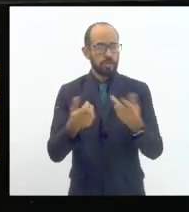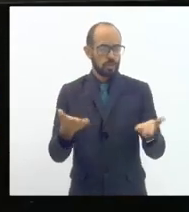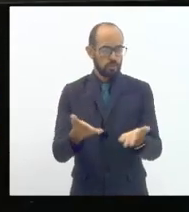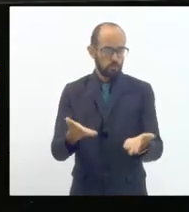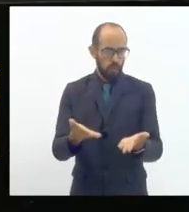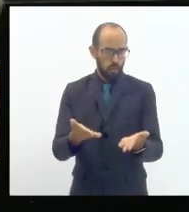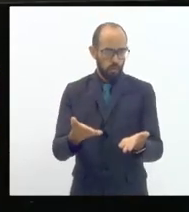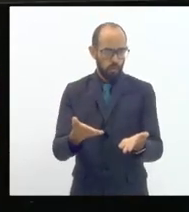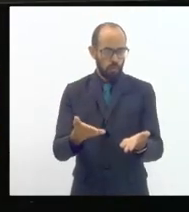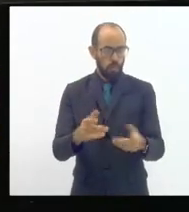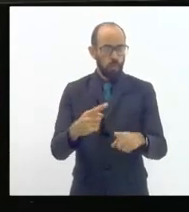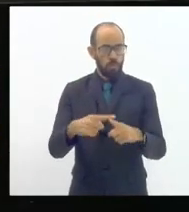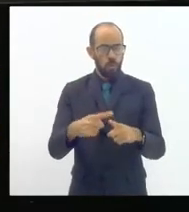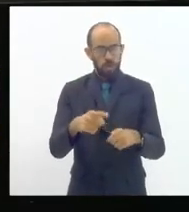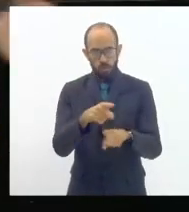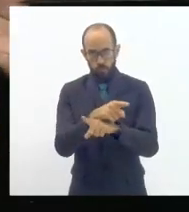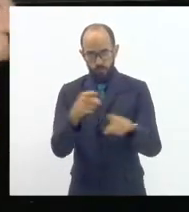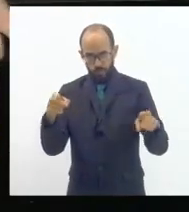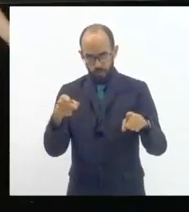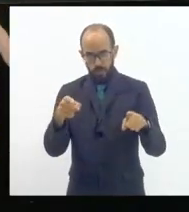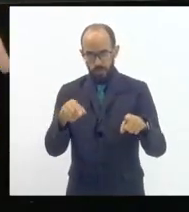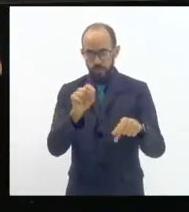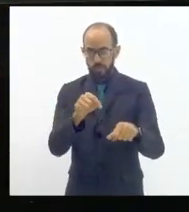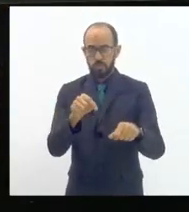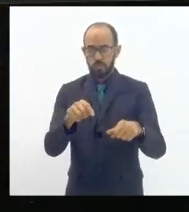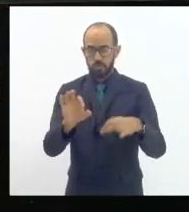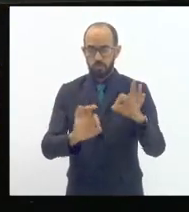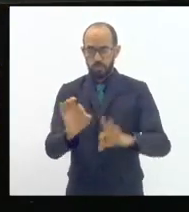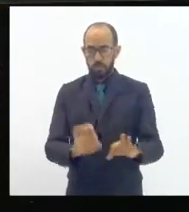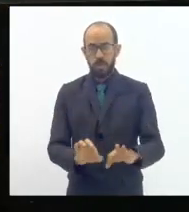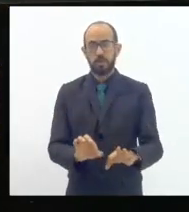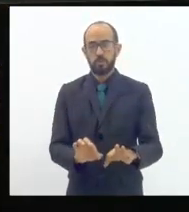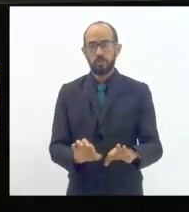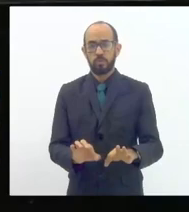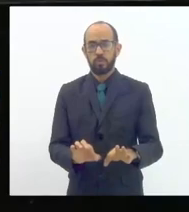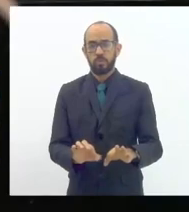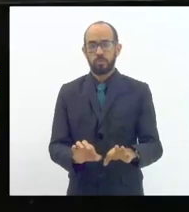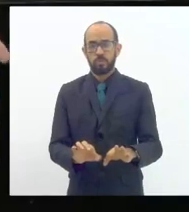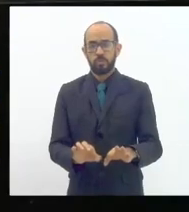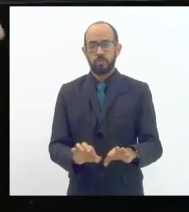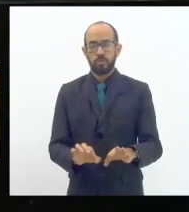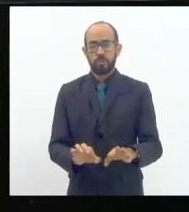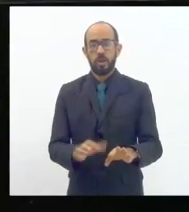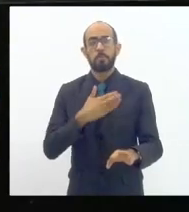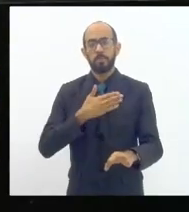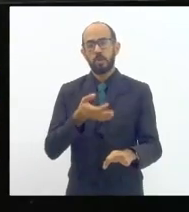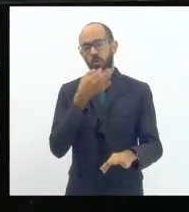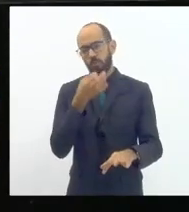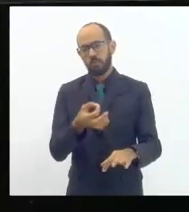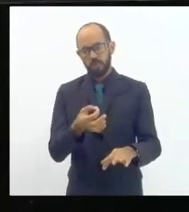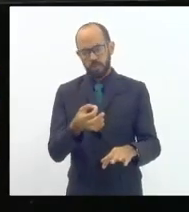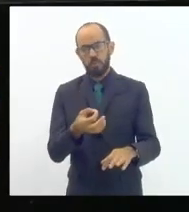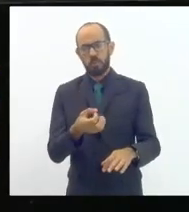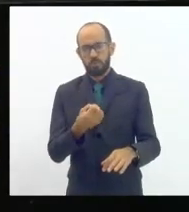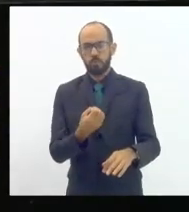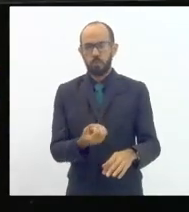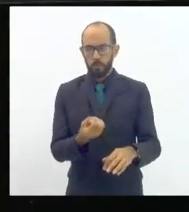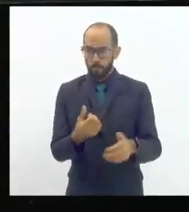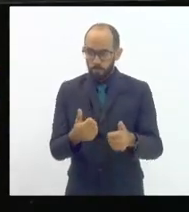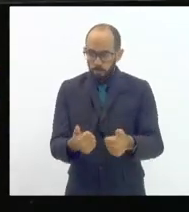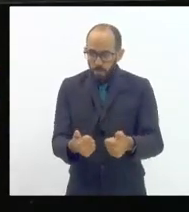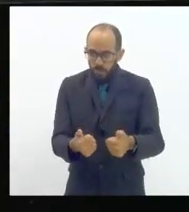vocês estão se preparando, e eu acho que muito bem preparados, exatamente